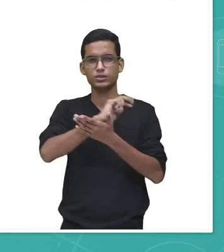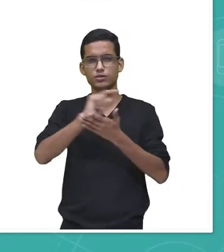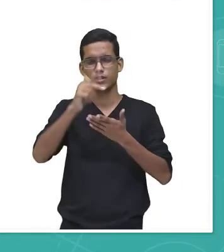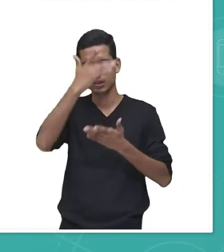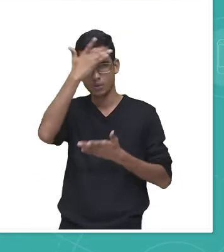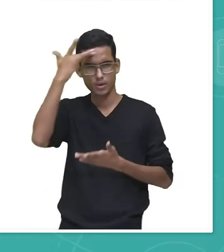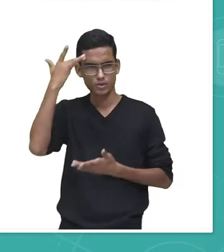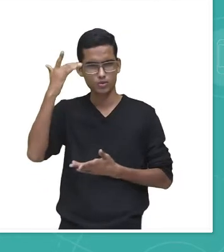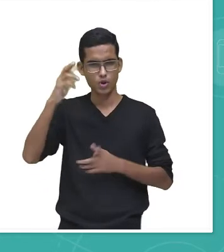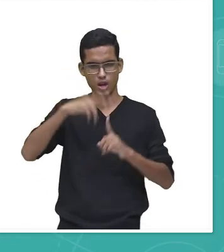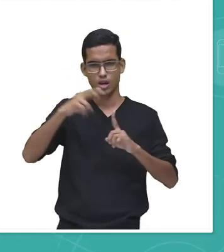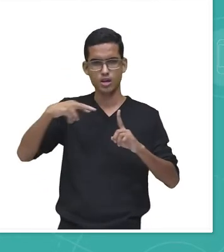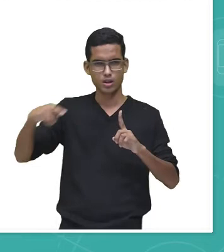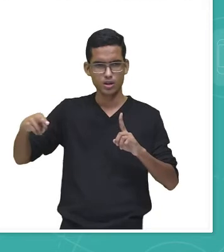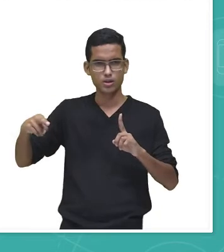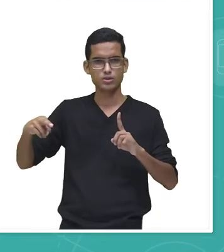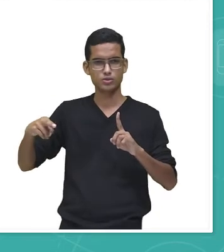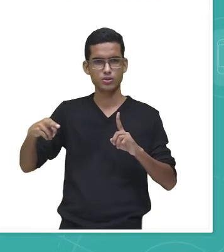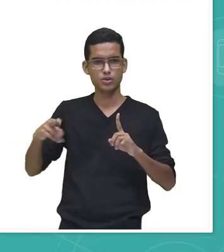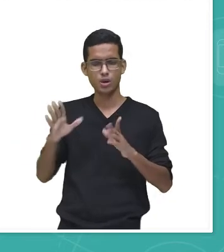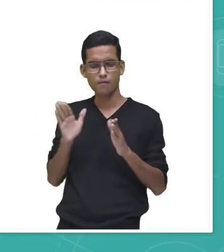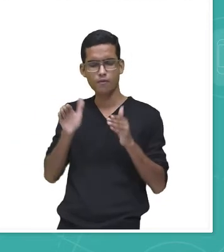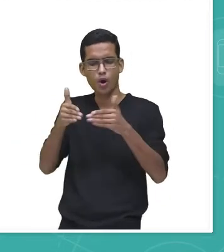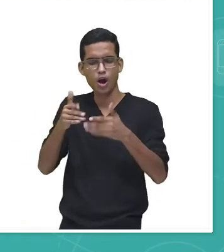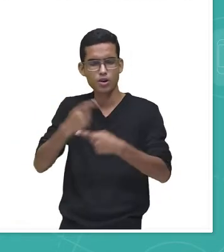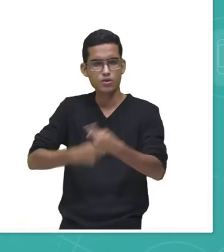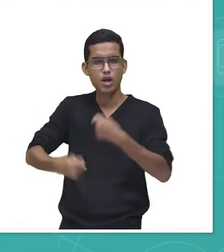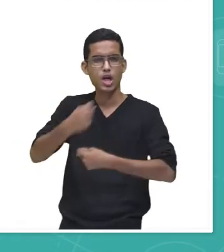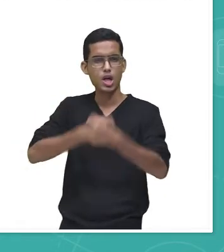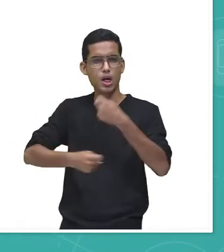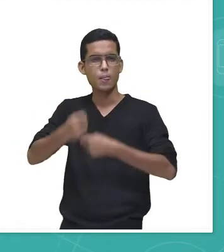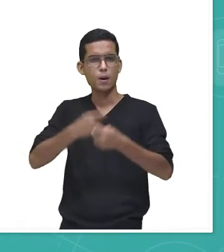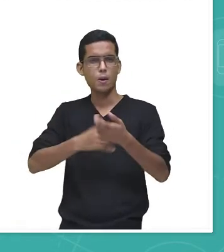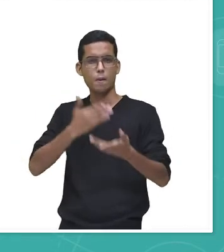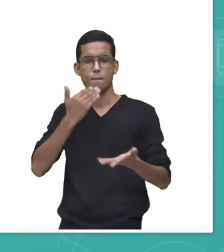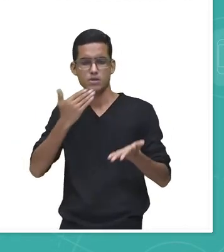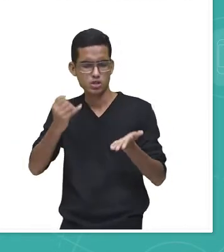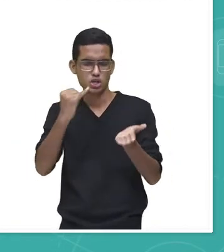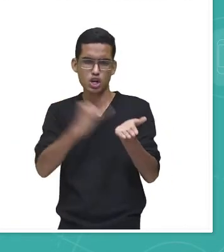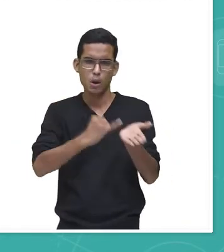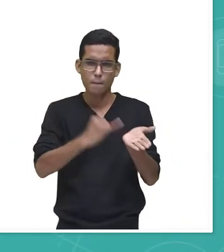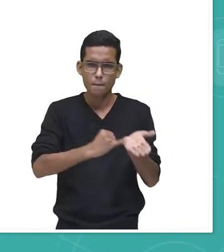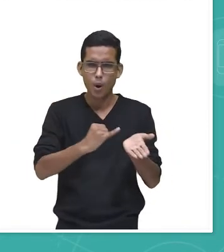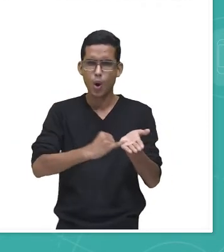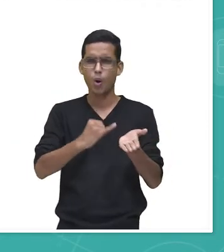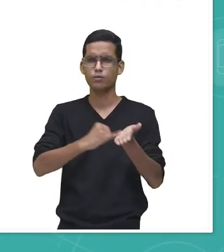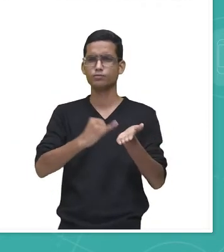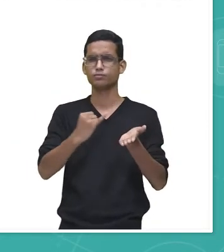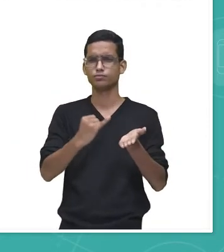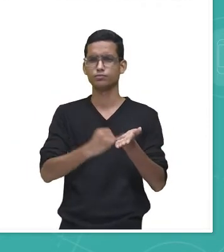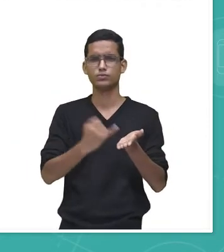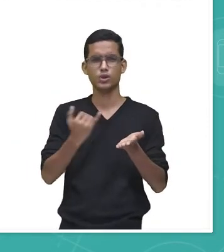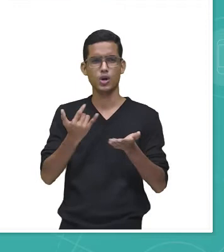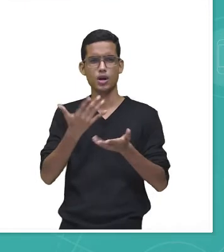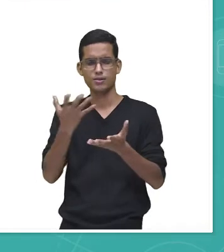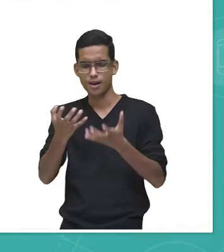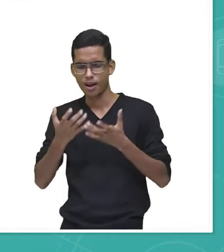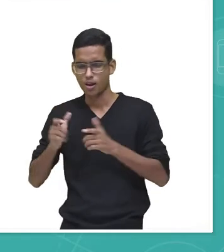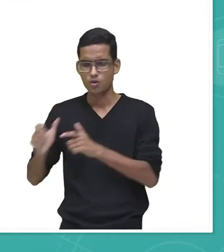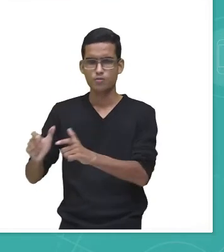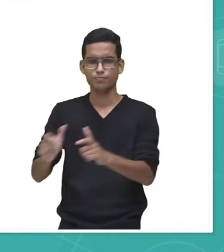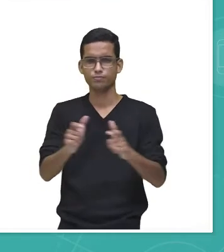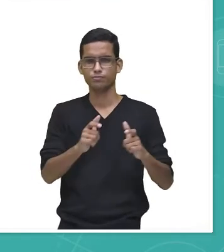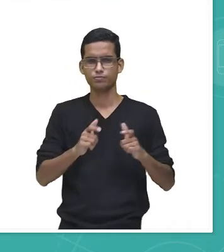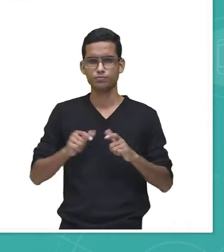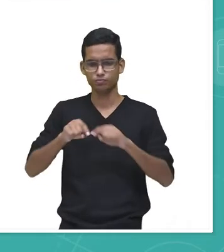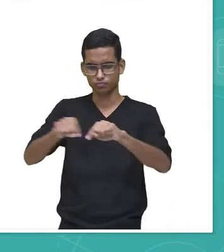passaram a olhar mesmo com teor econômico, vamos cobrar mais impostos, vamos deter mais terra. Mas nós não vamos generalizar,